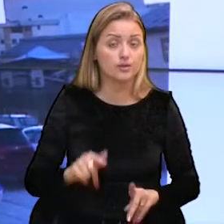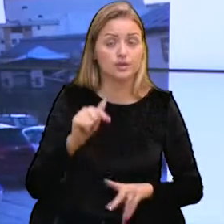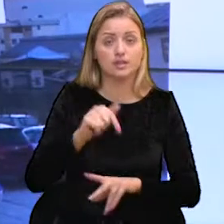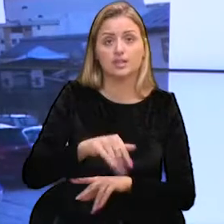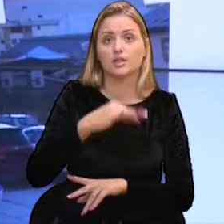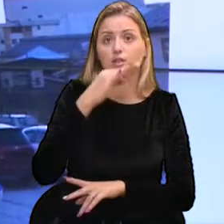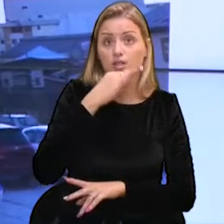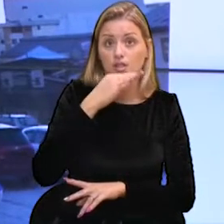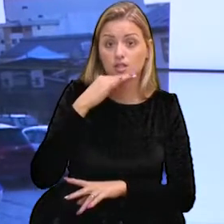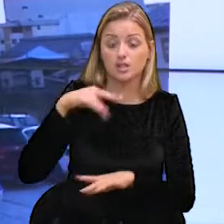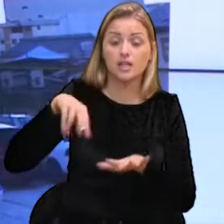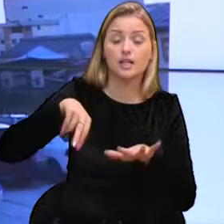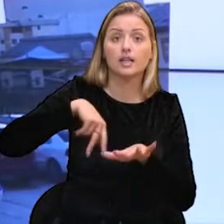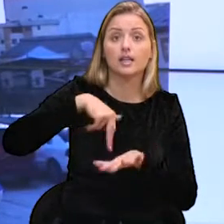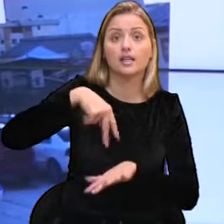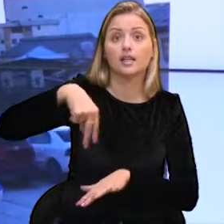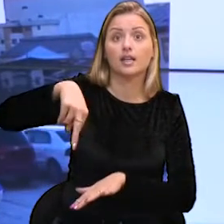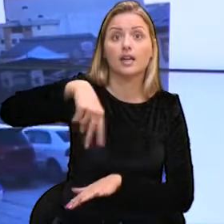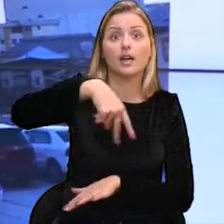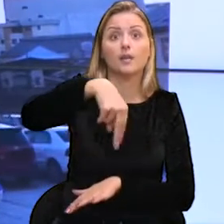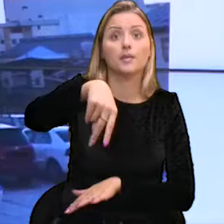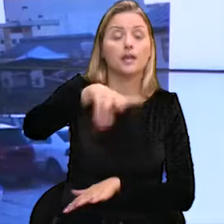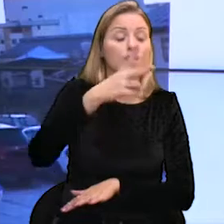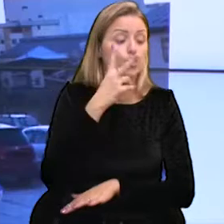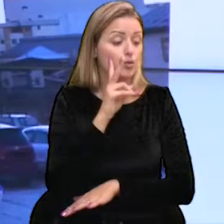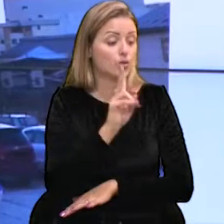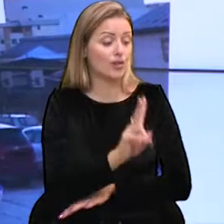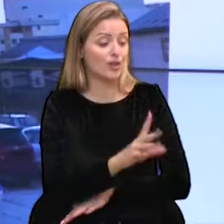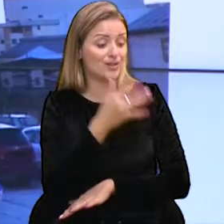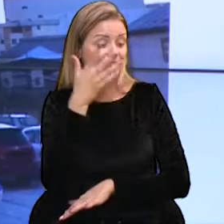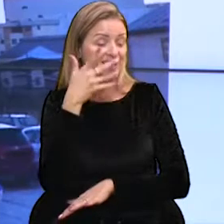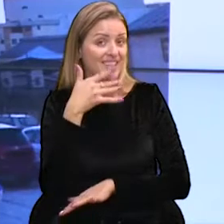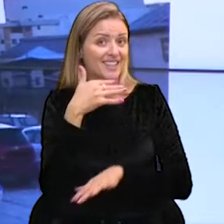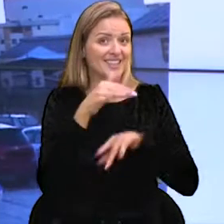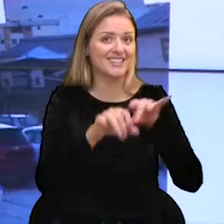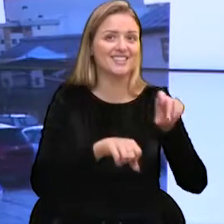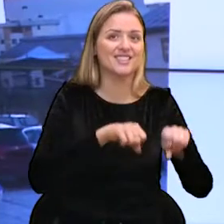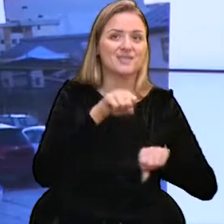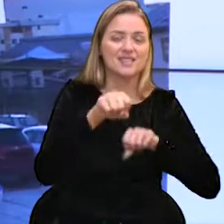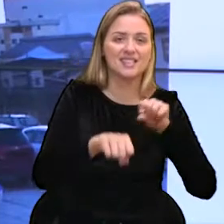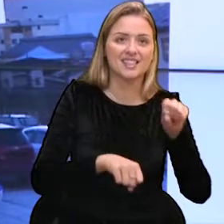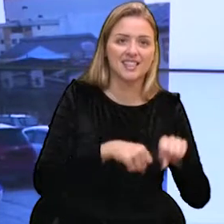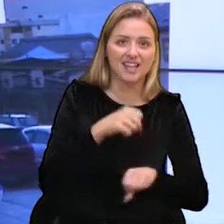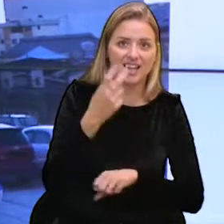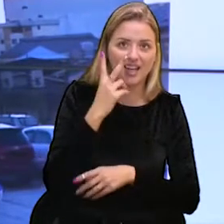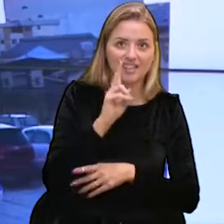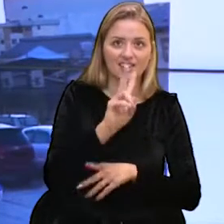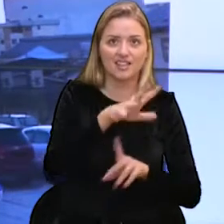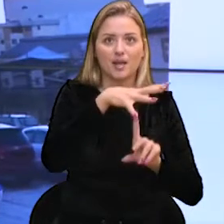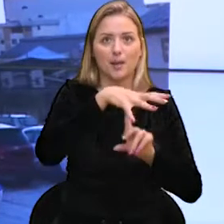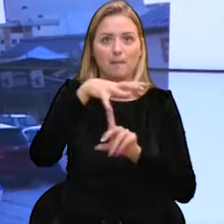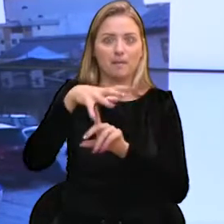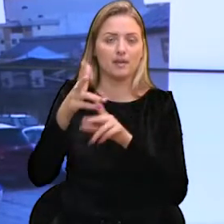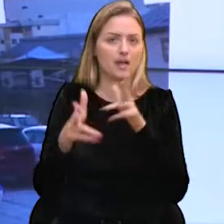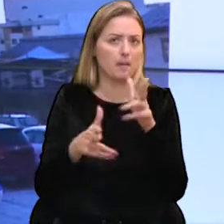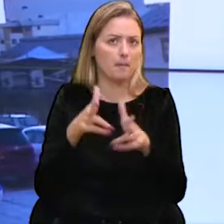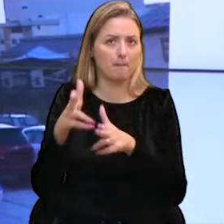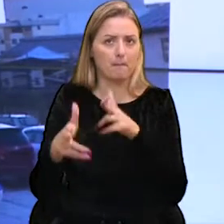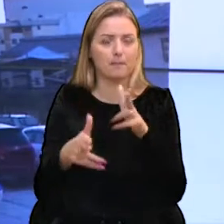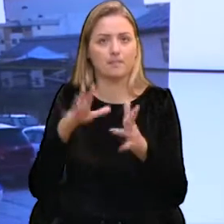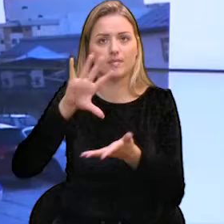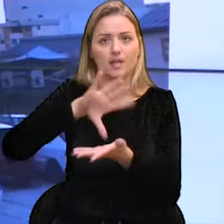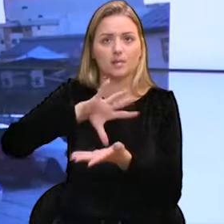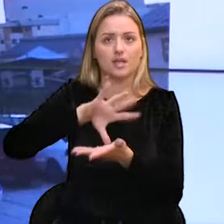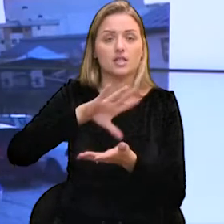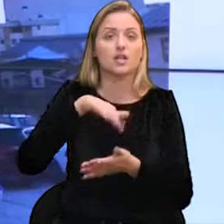que estavam caminhando, vendo crianças de bicicleta nesta feira e nesta praça maravilhosa,